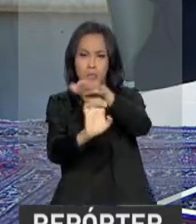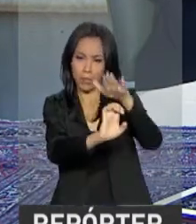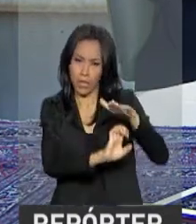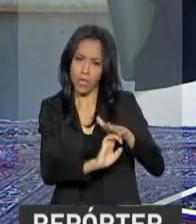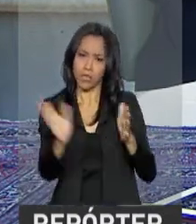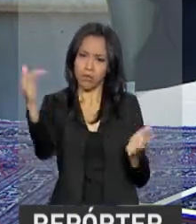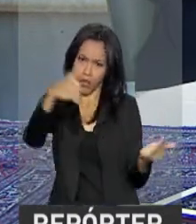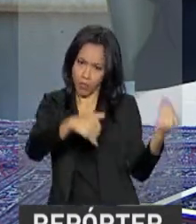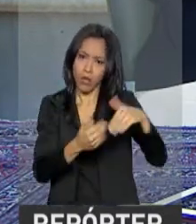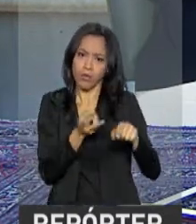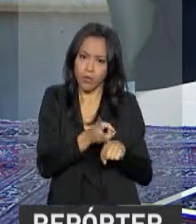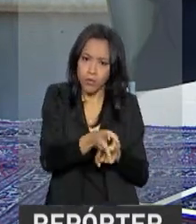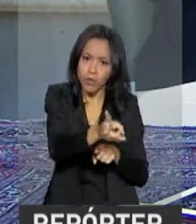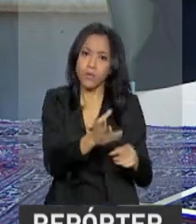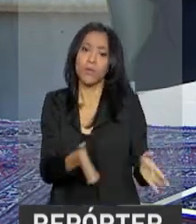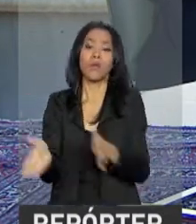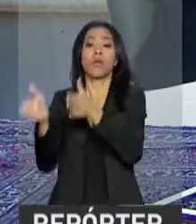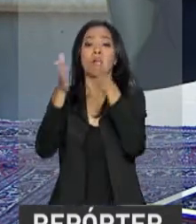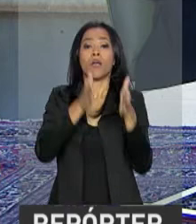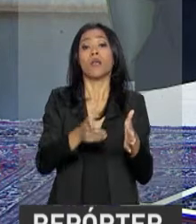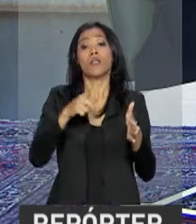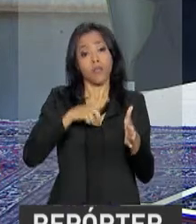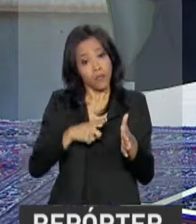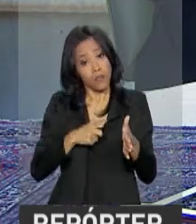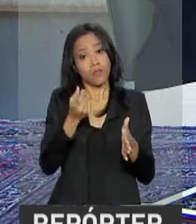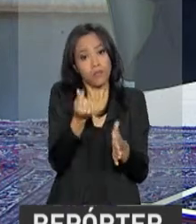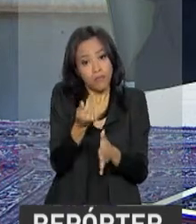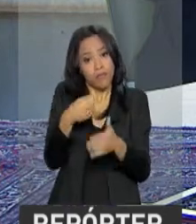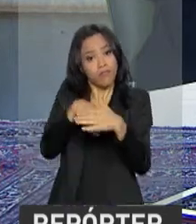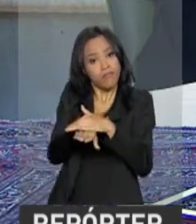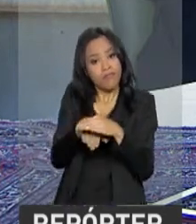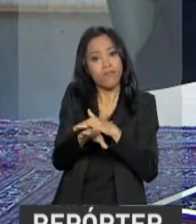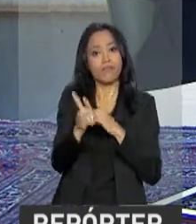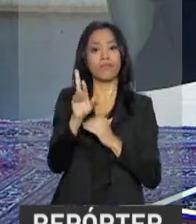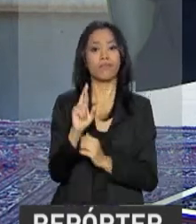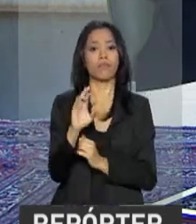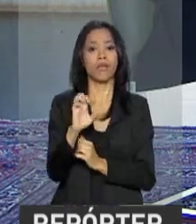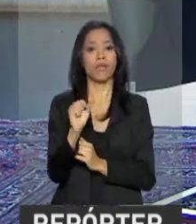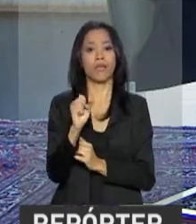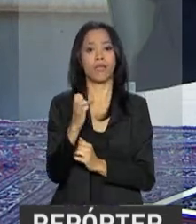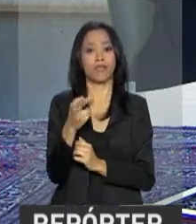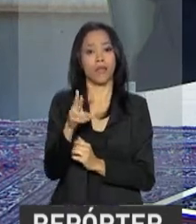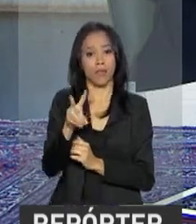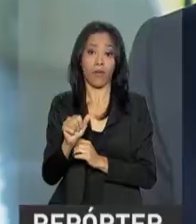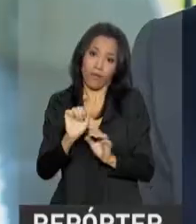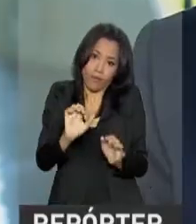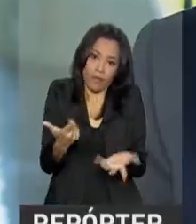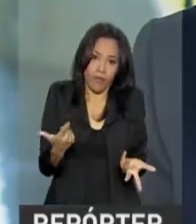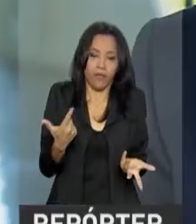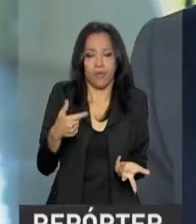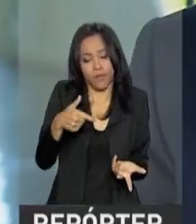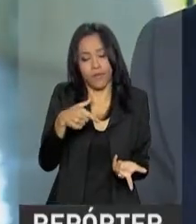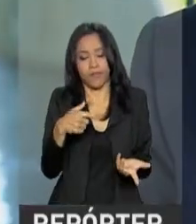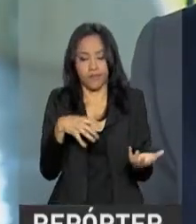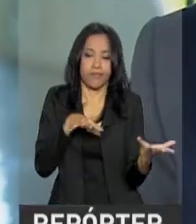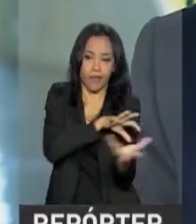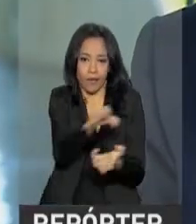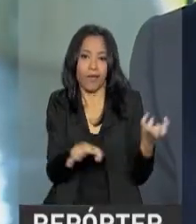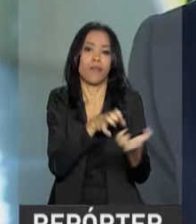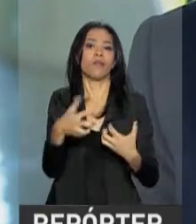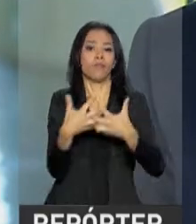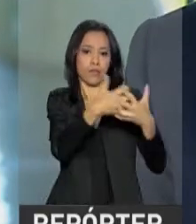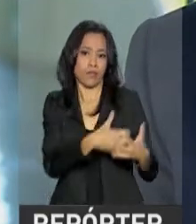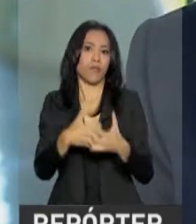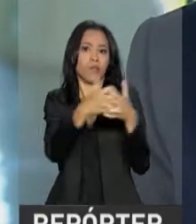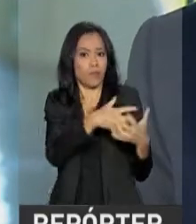externa é muito acentuada é claro que esta greve dos caminhoneiros criou um problema não podemos ignorar